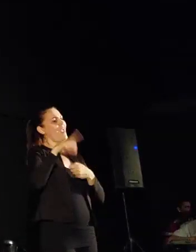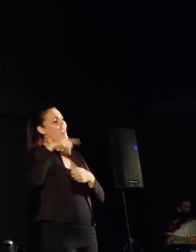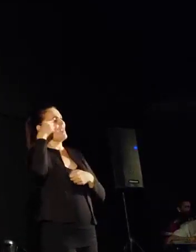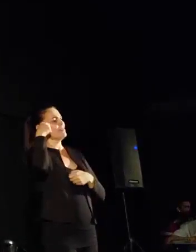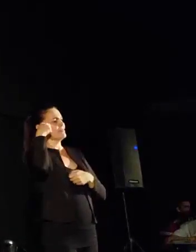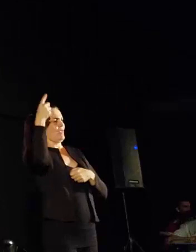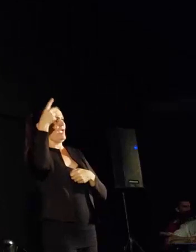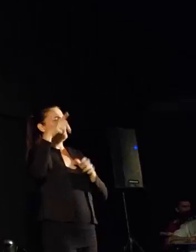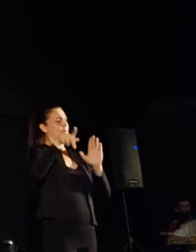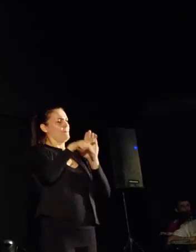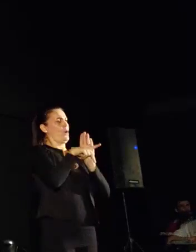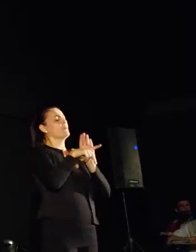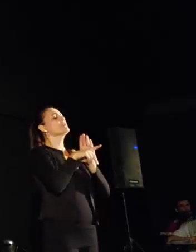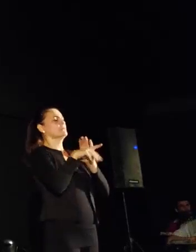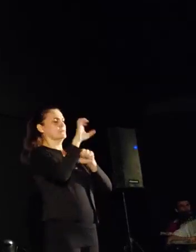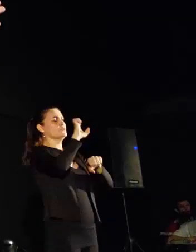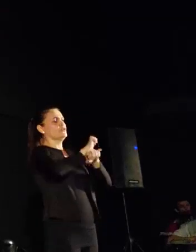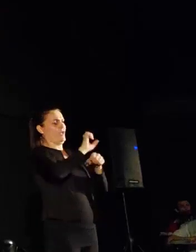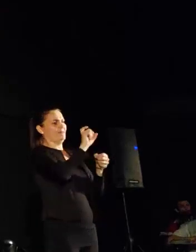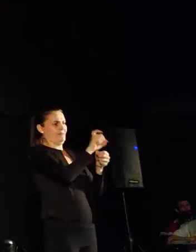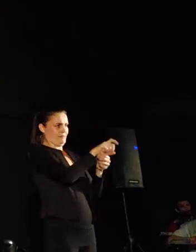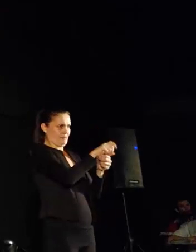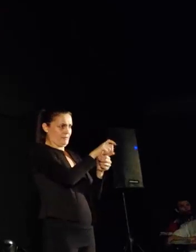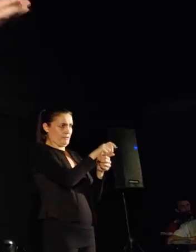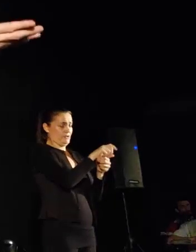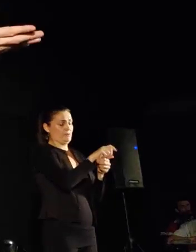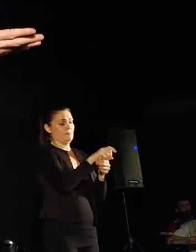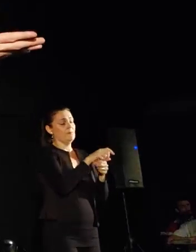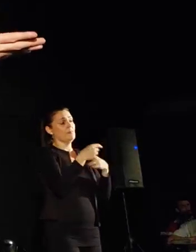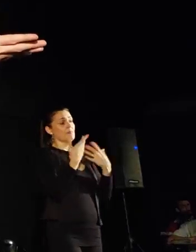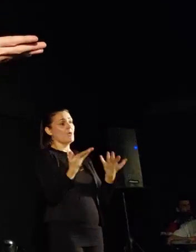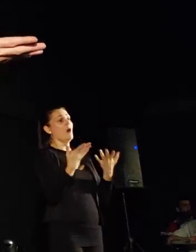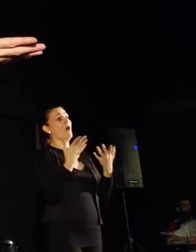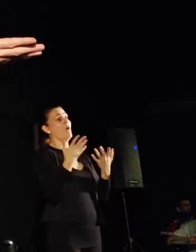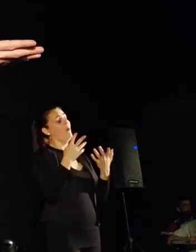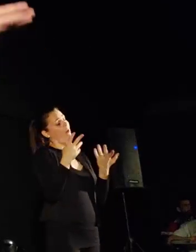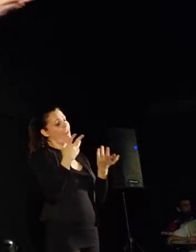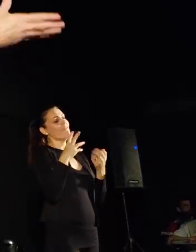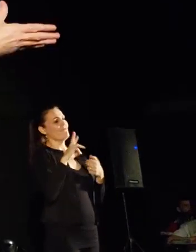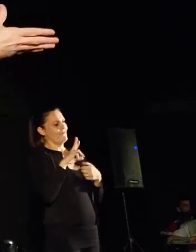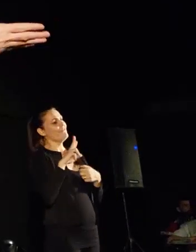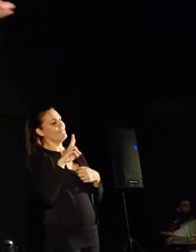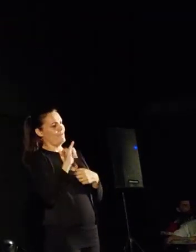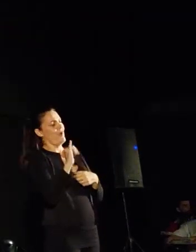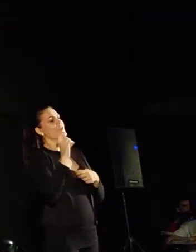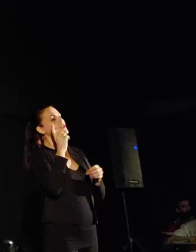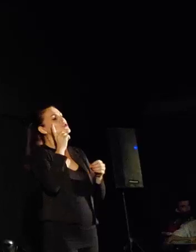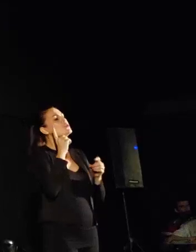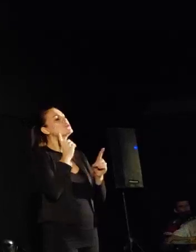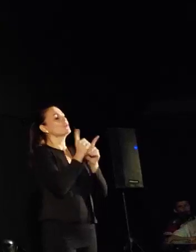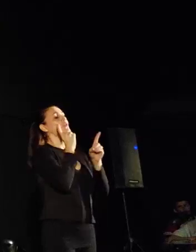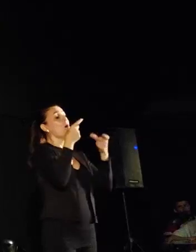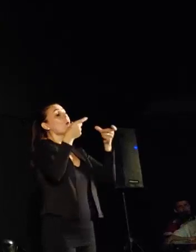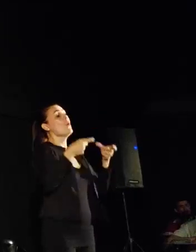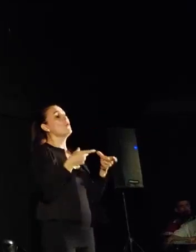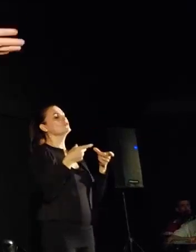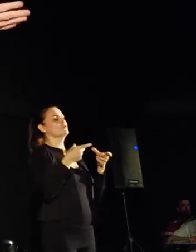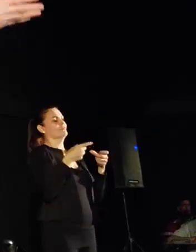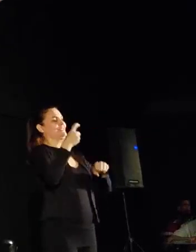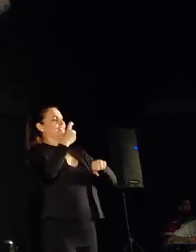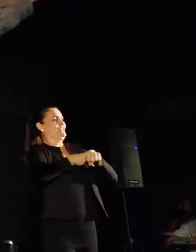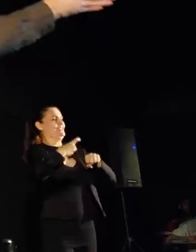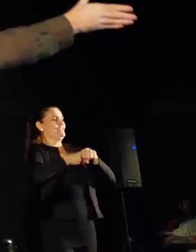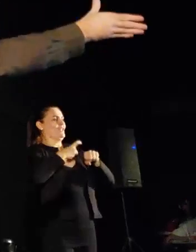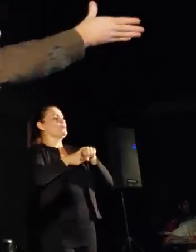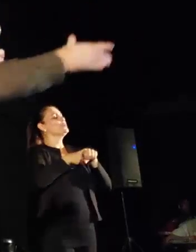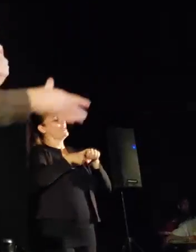nazista. Bem, não é à toa que ele vai encontrar isso numa ditadura, como a ditadura chilena. Não é à toa que ele vai